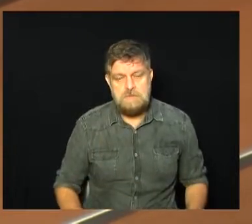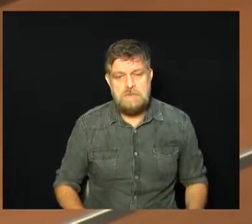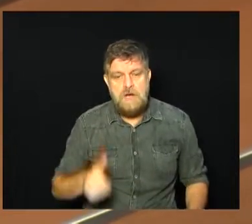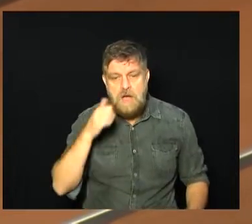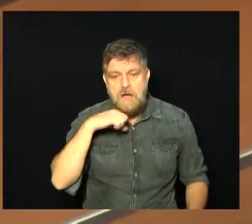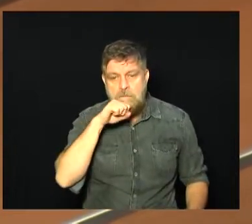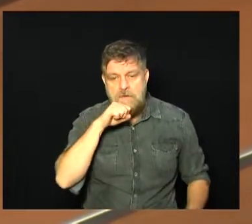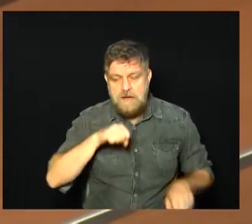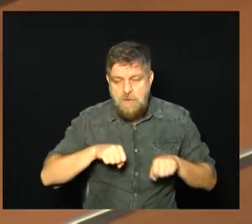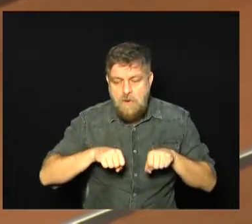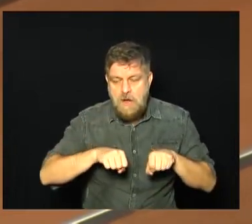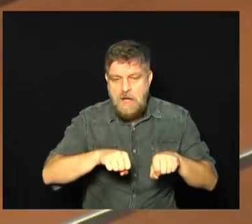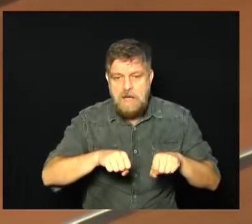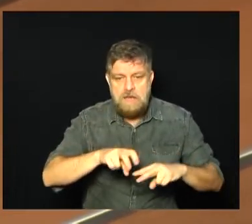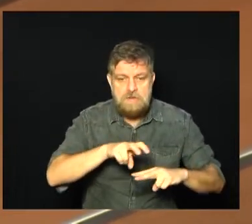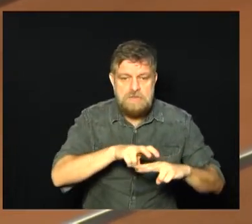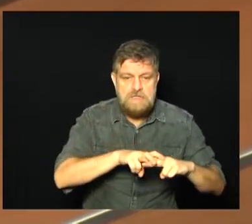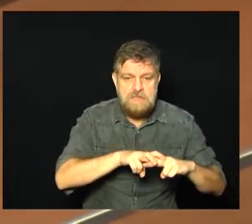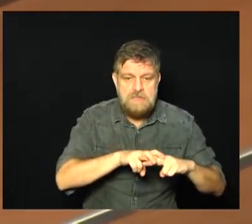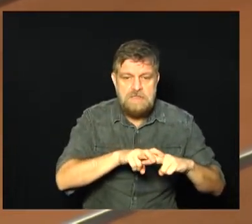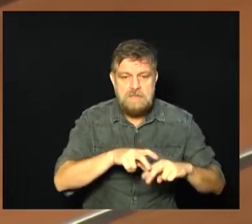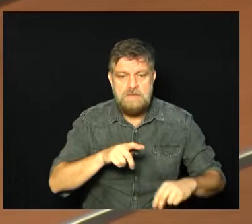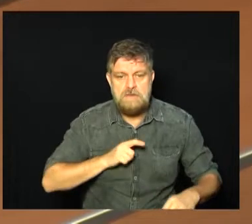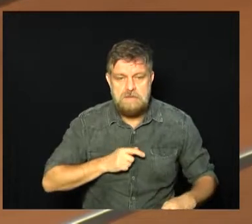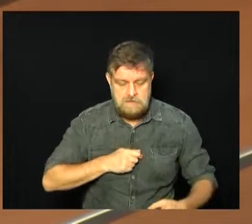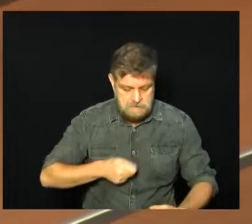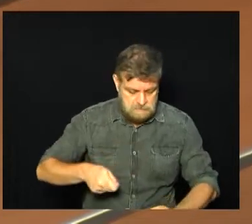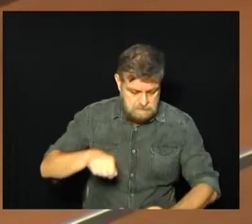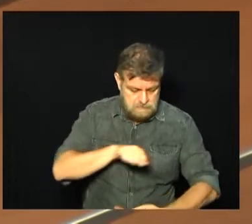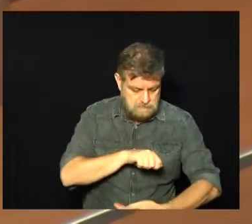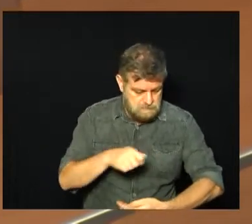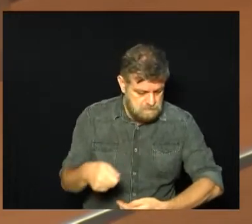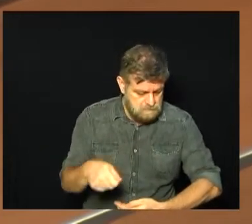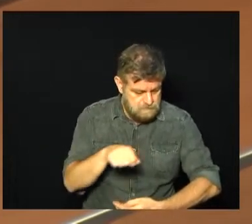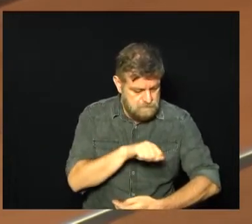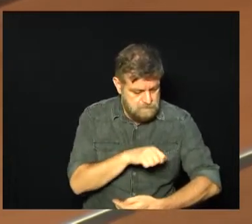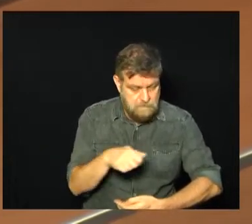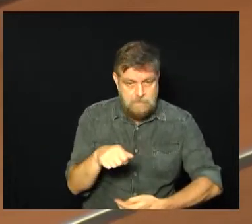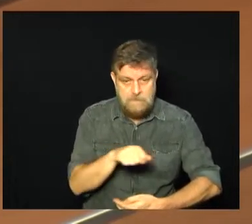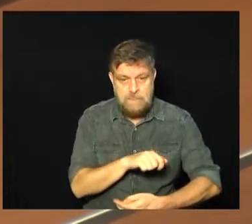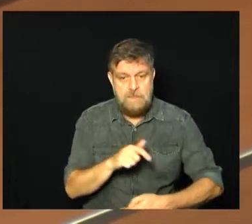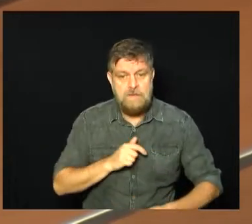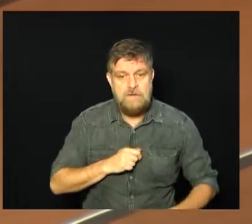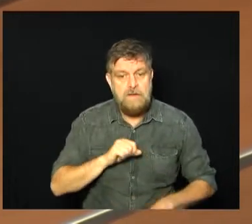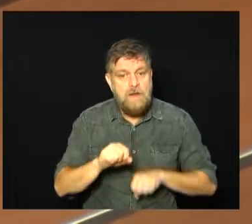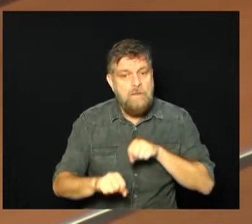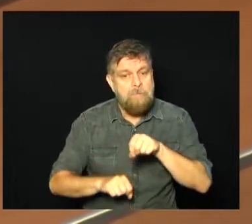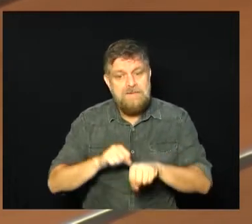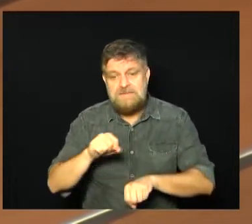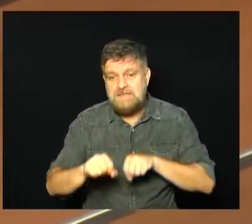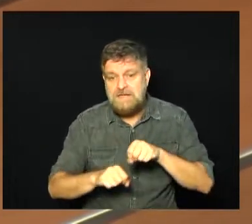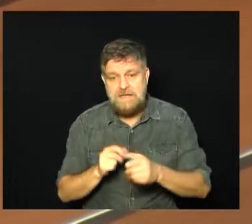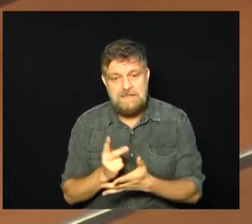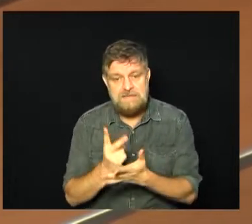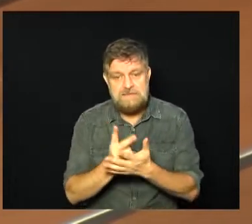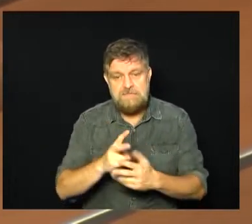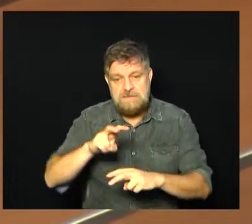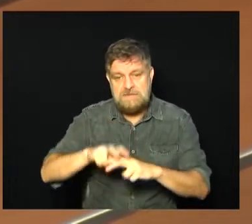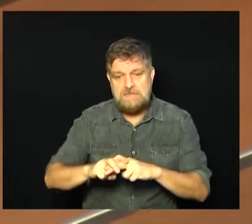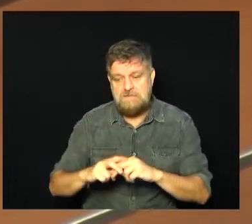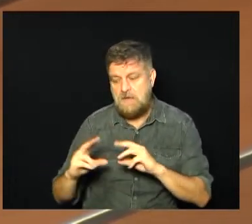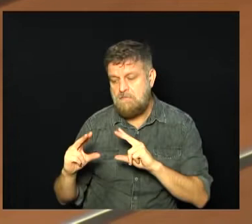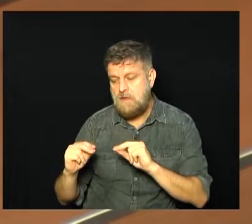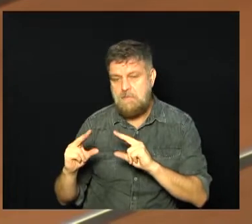nenê, sentam lá, dão comida para a criança, criança com bicicleta vai lá, senta e fica conversando. Sabe,